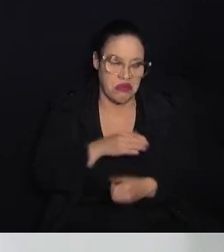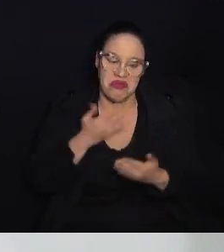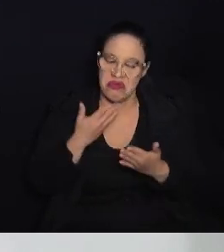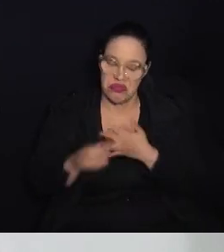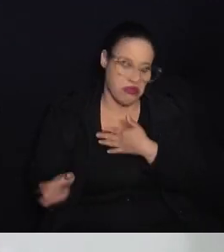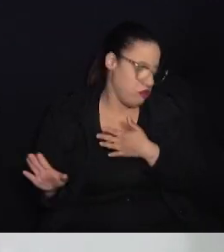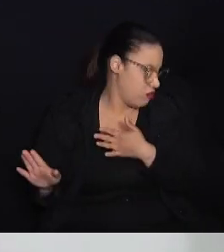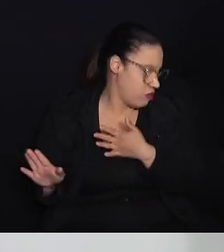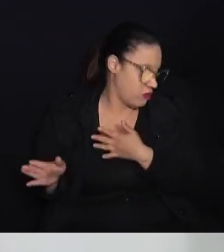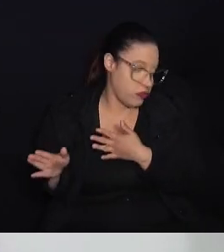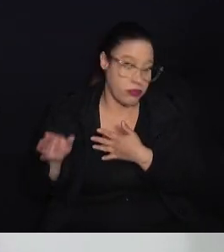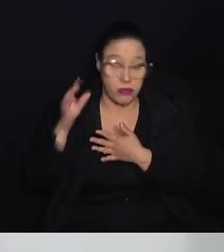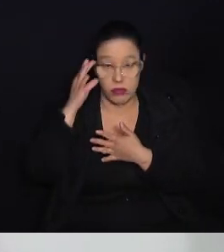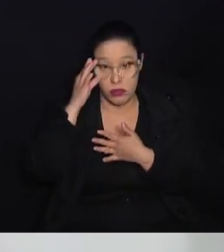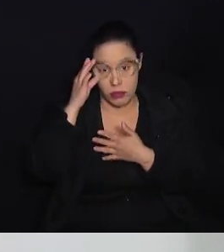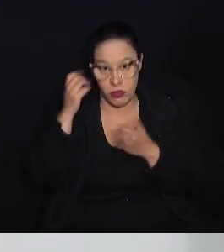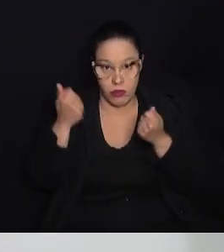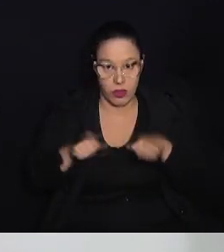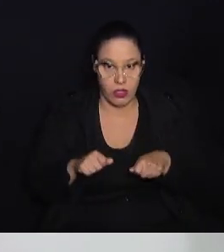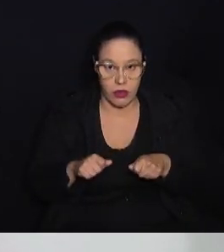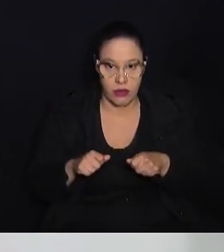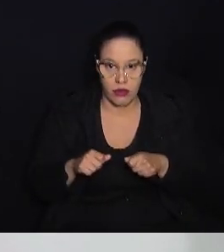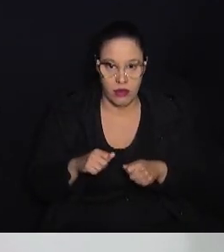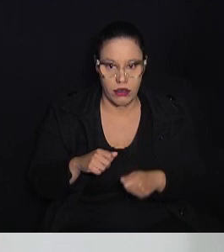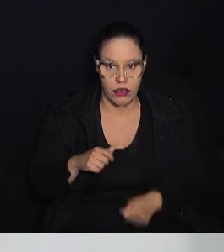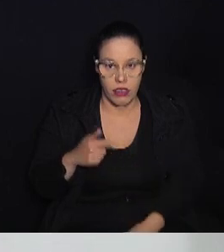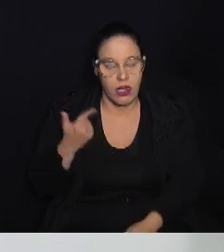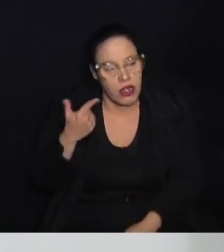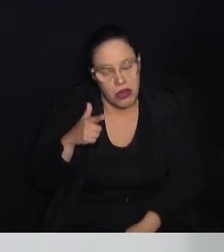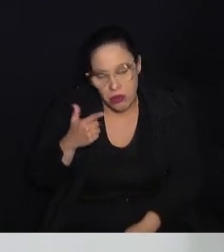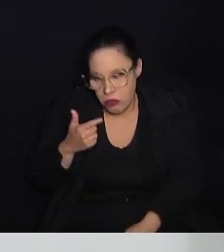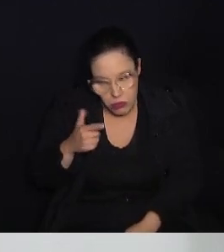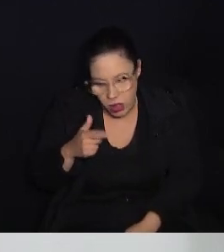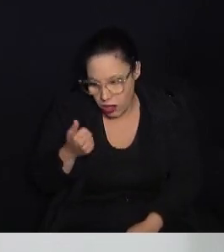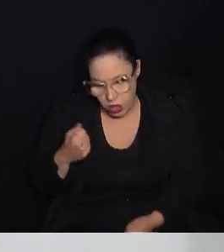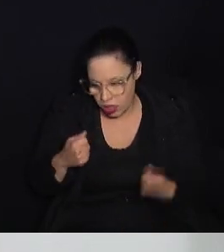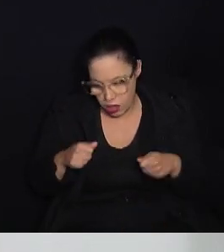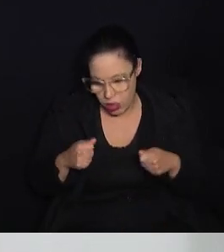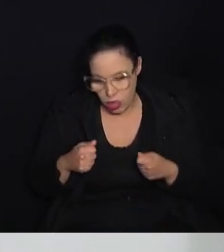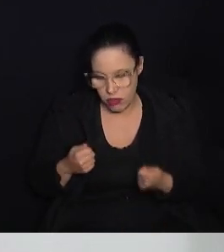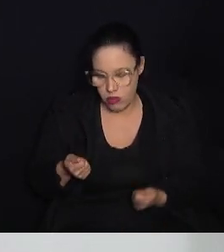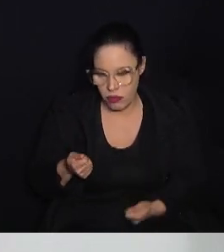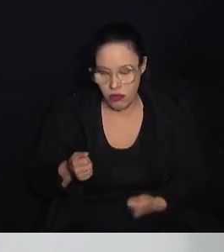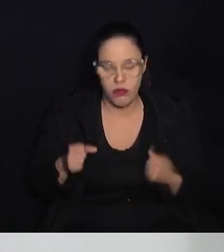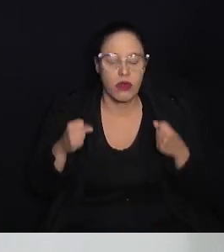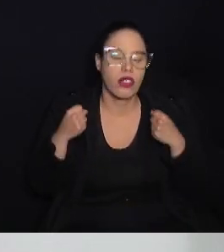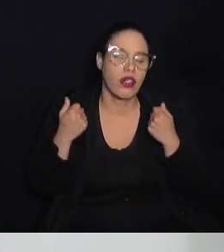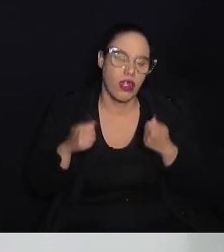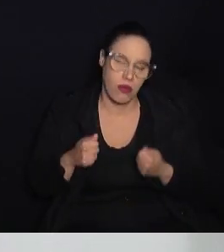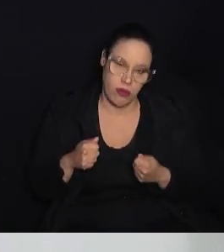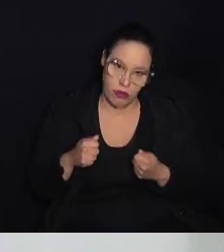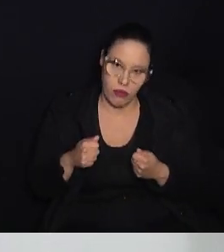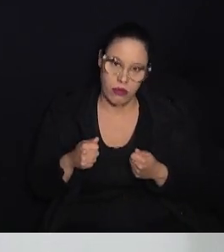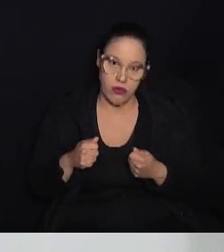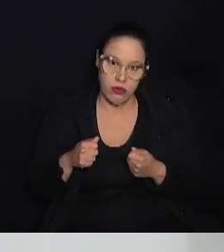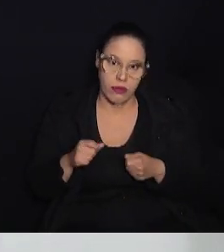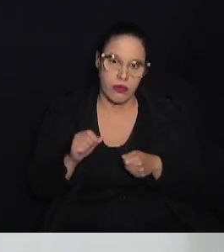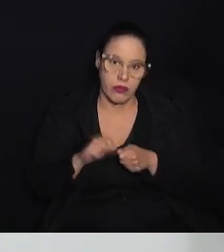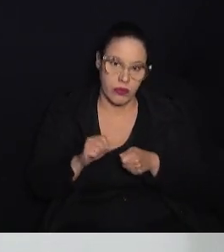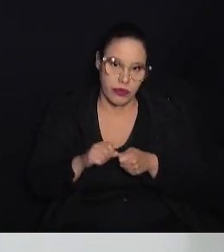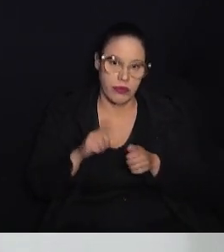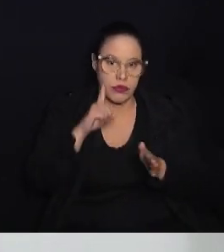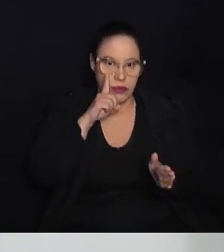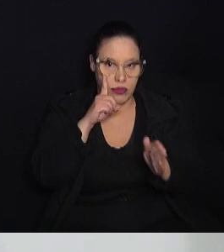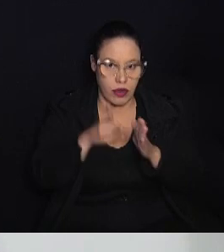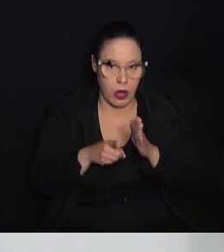descartar totalmente essa possibilidade, o teste de sobrecarga não vai ser necessário. Ele vai ser necessário em casos que ficaram